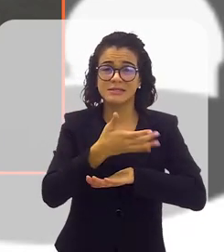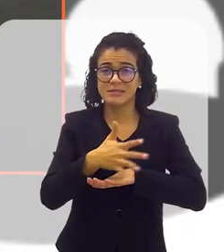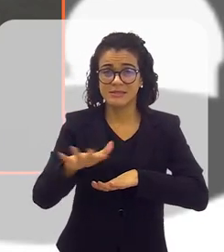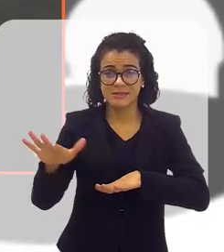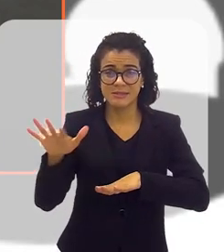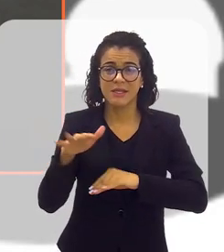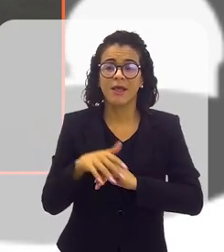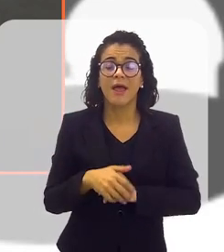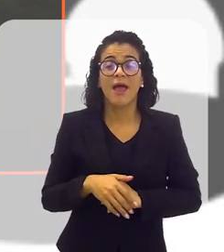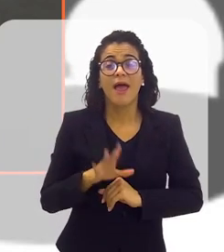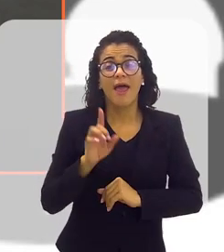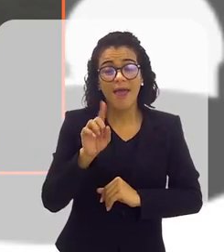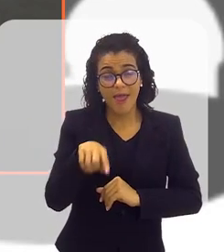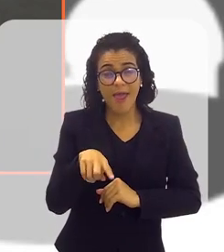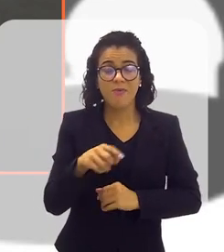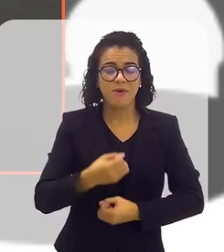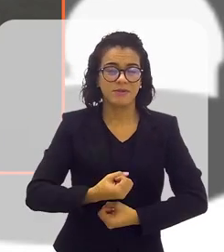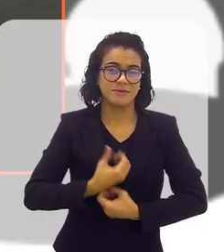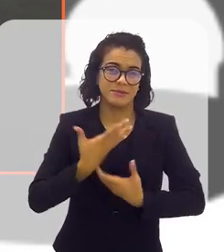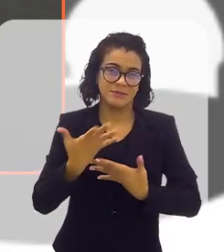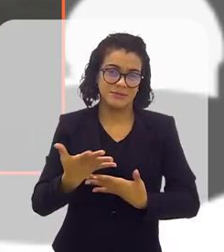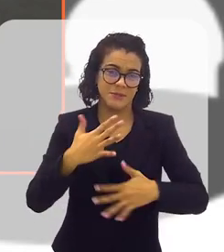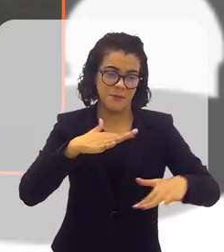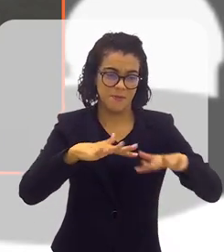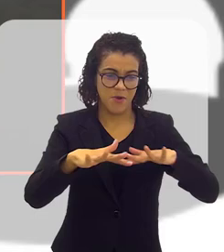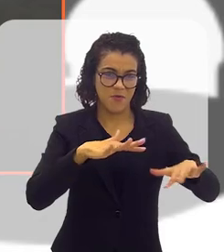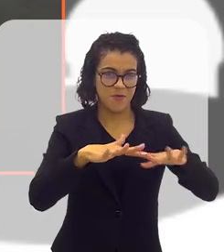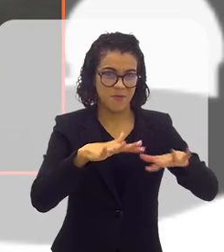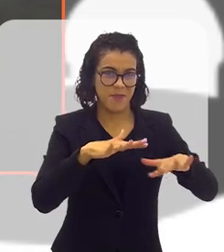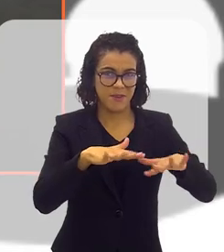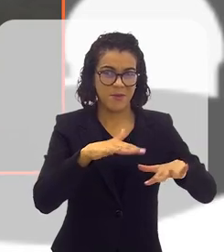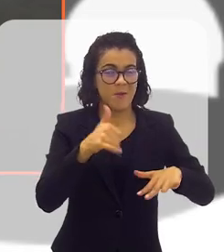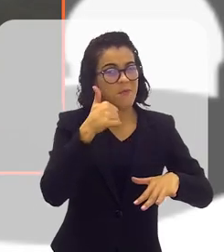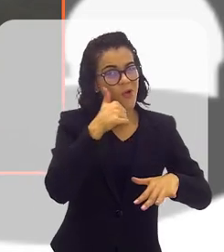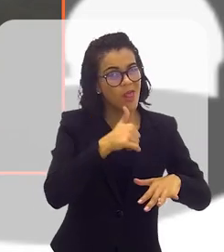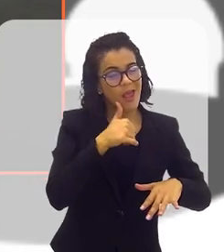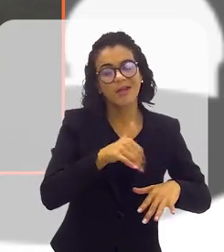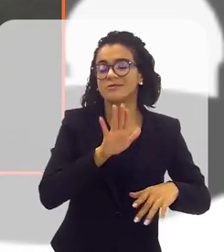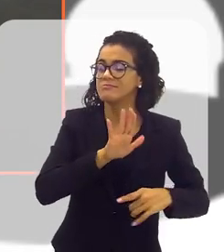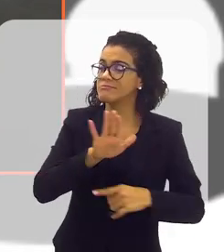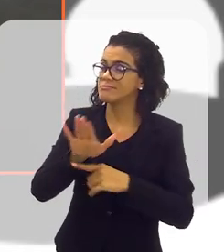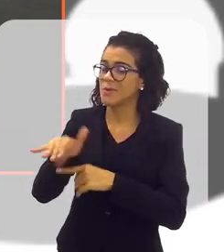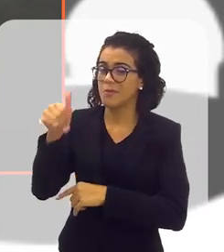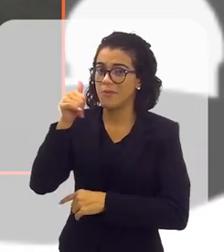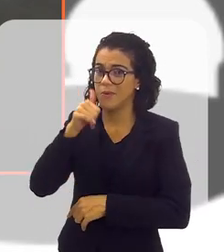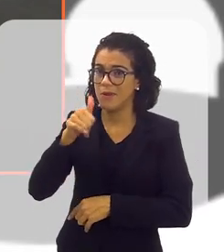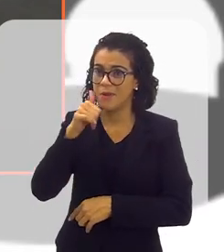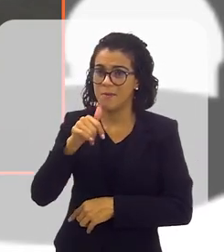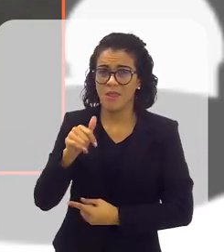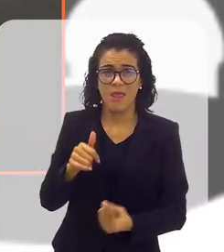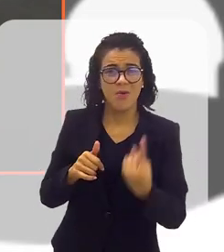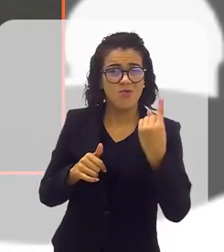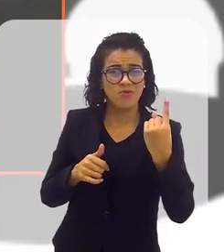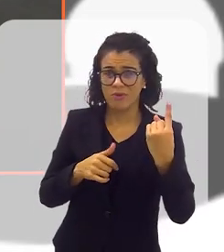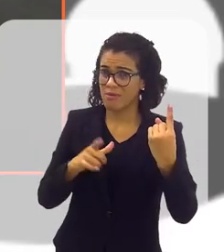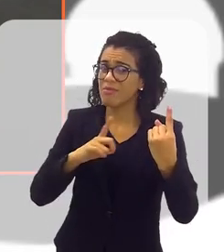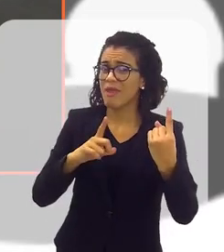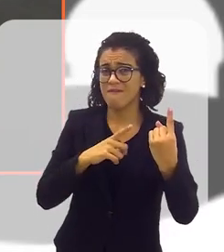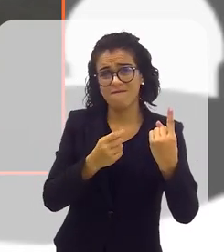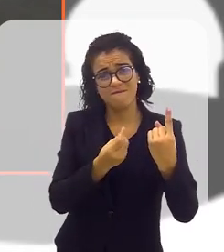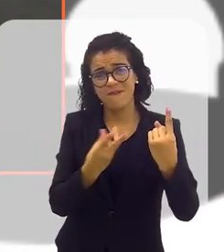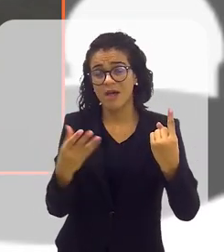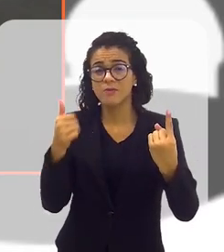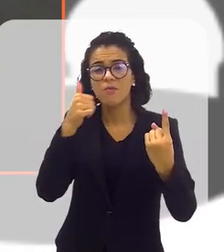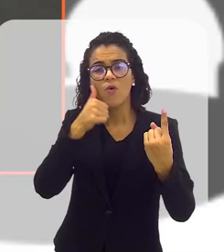bem acabada desse movimento de ajuda de mulheres para mulheres. Mas ele não é o único,